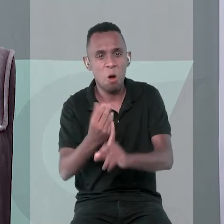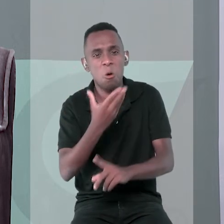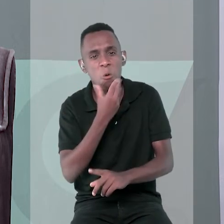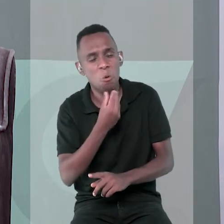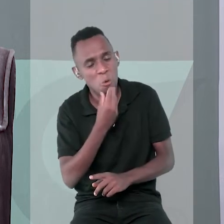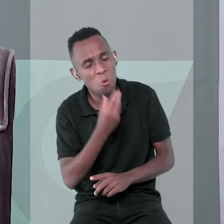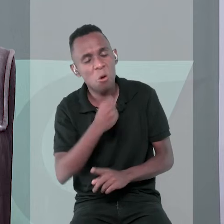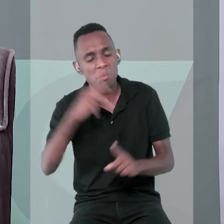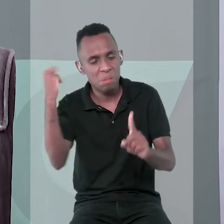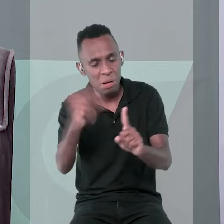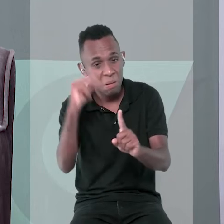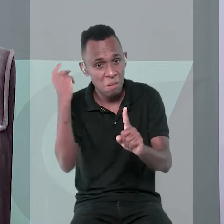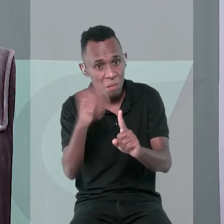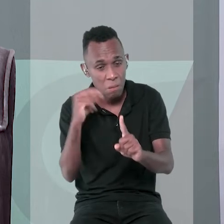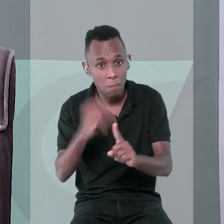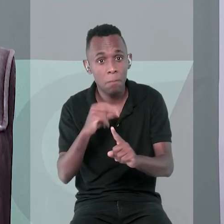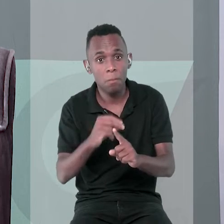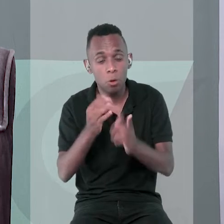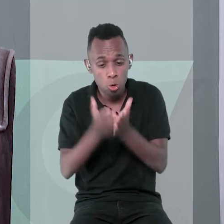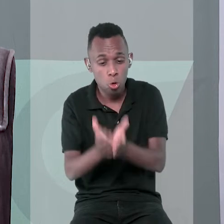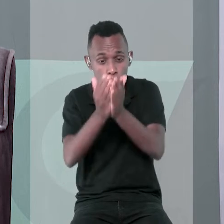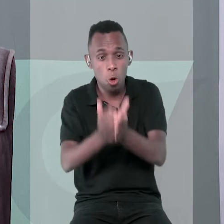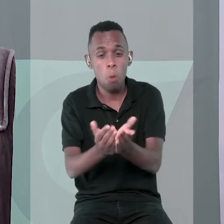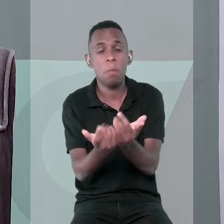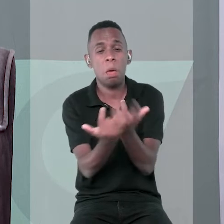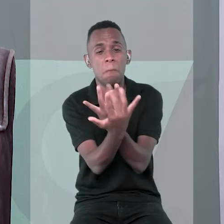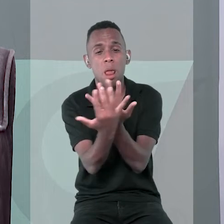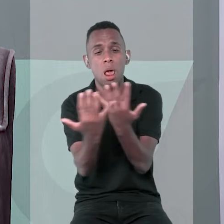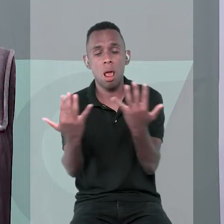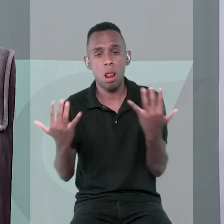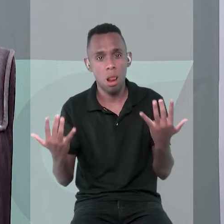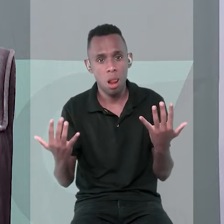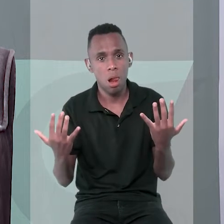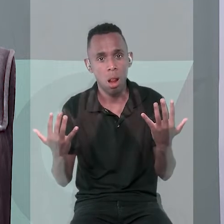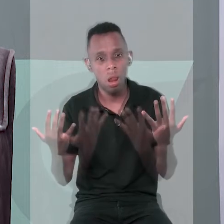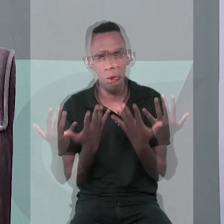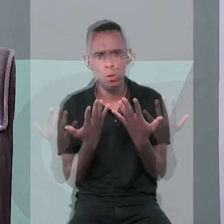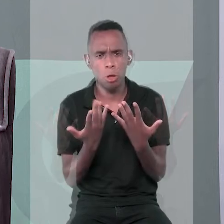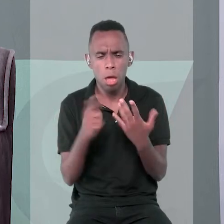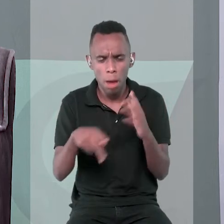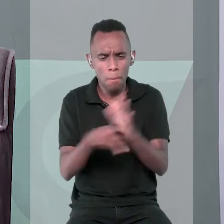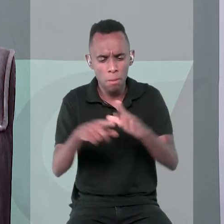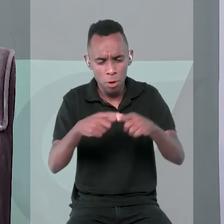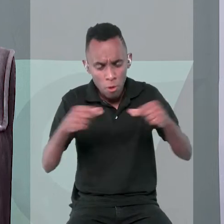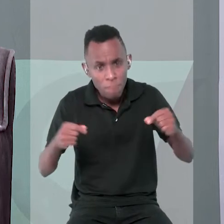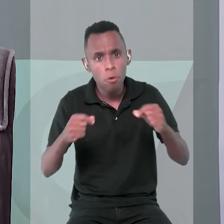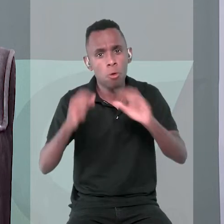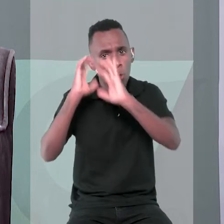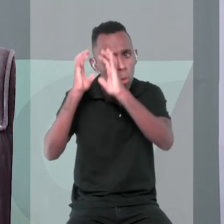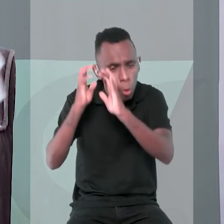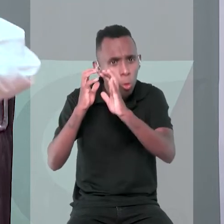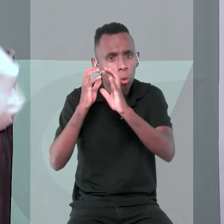de cansanção. Elas sobem no barco e queimam o barco com folha de coqueiro